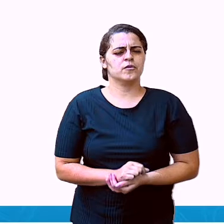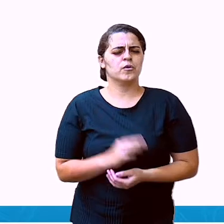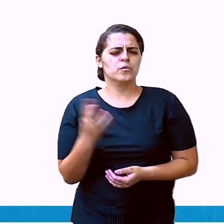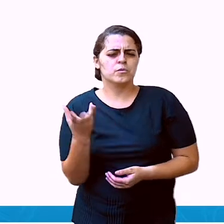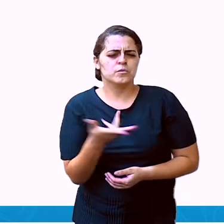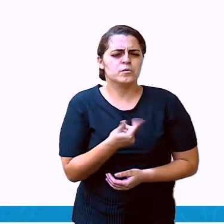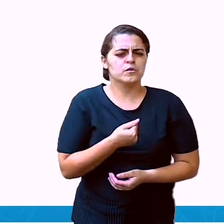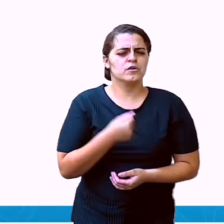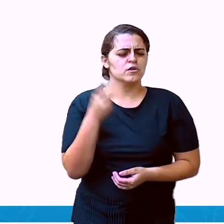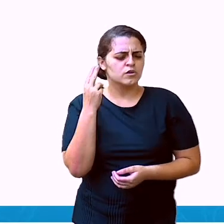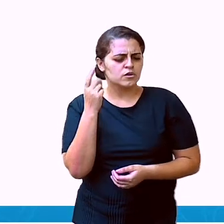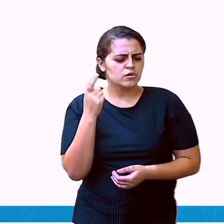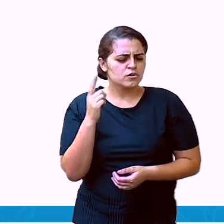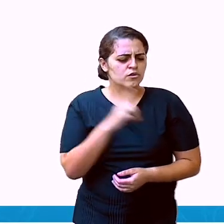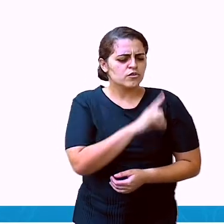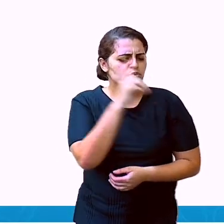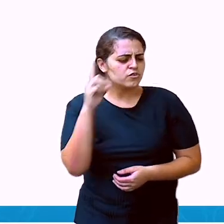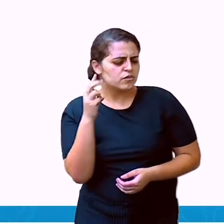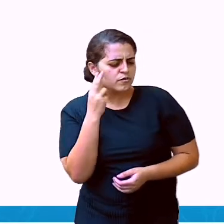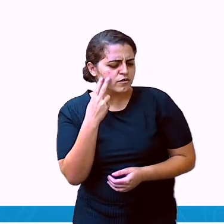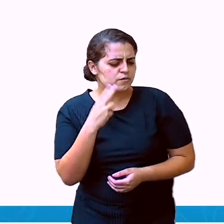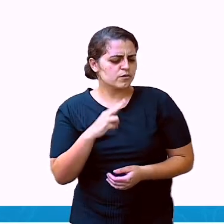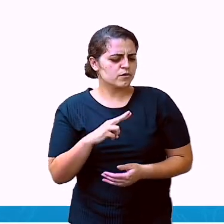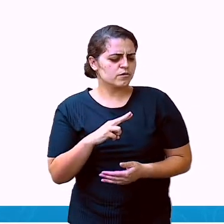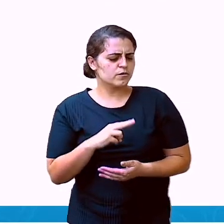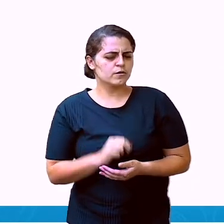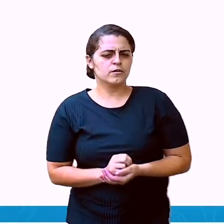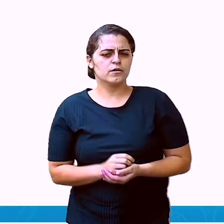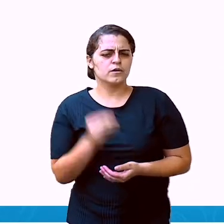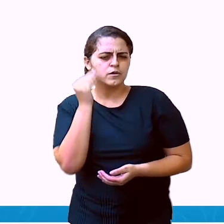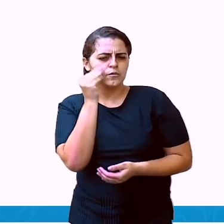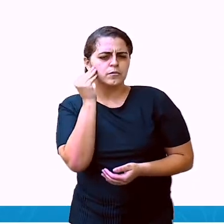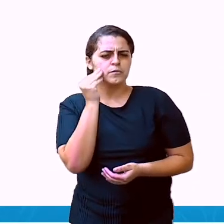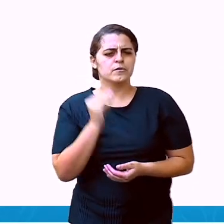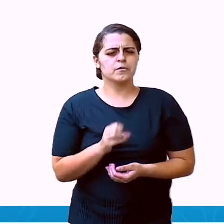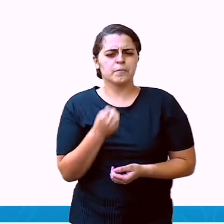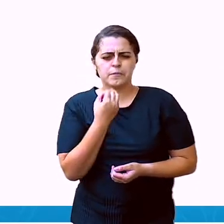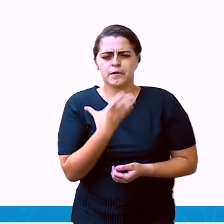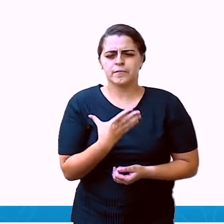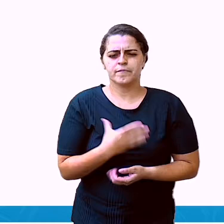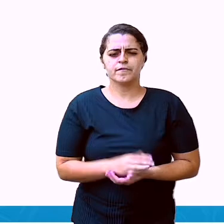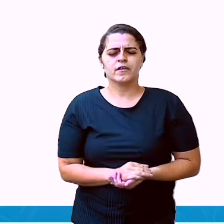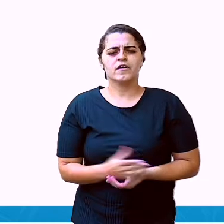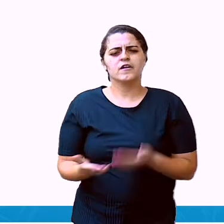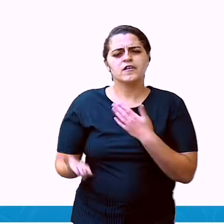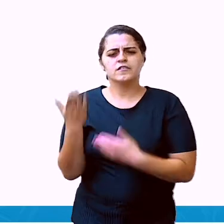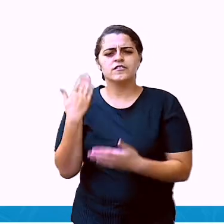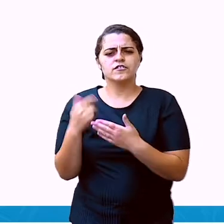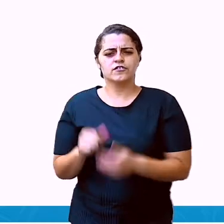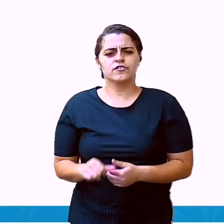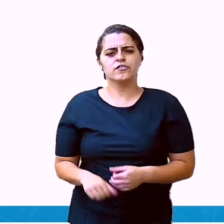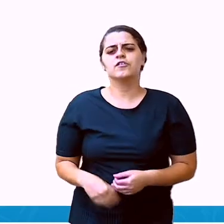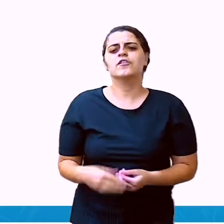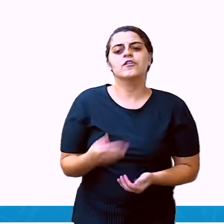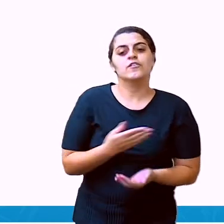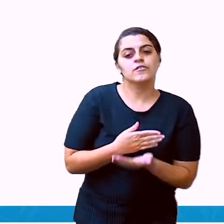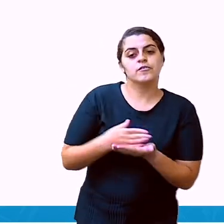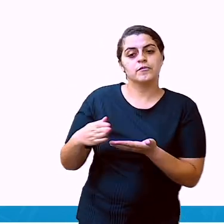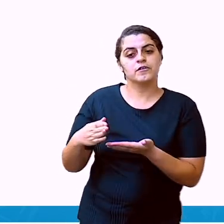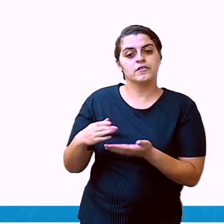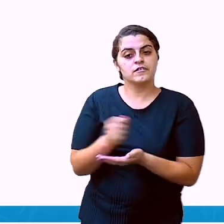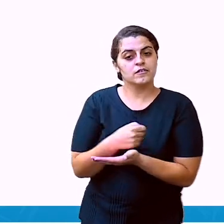quantos dias você iria observar o seu experimento. Muito bem, antes de começar a fazer